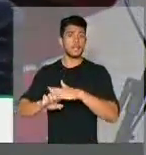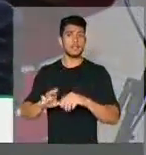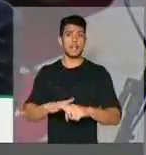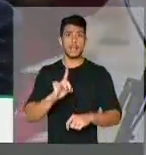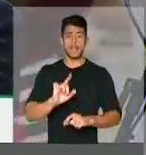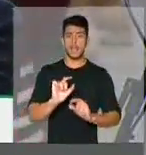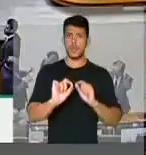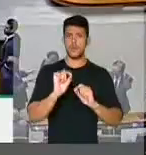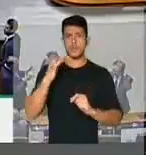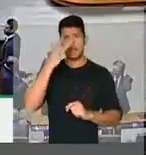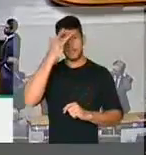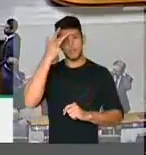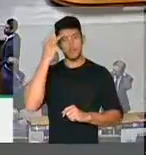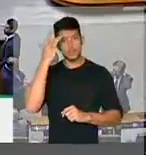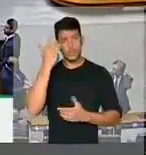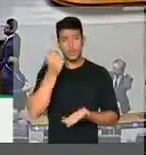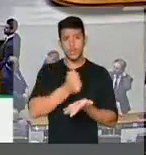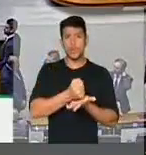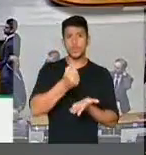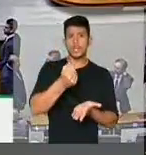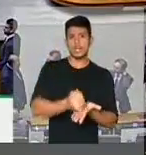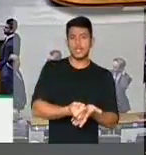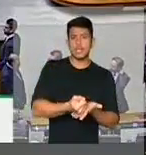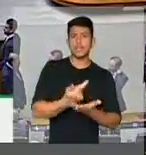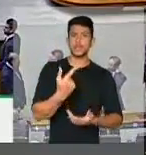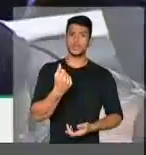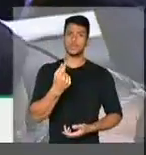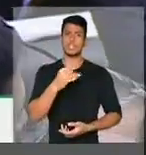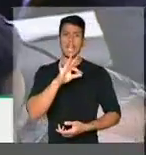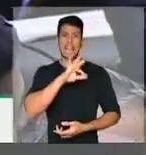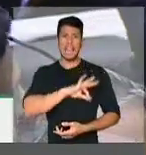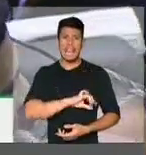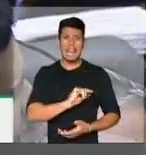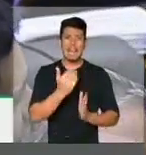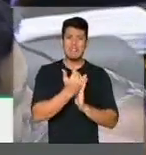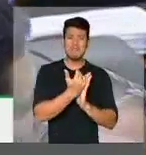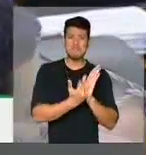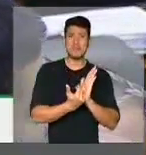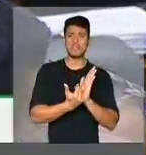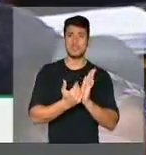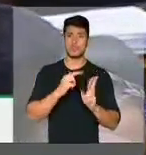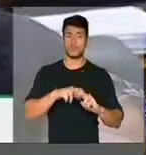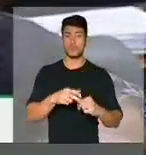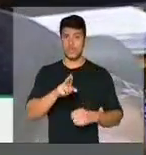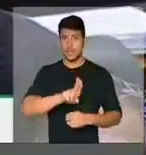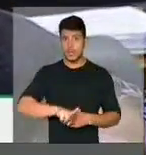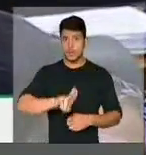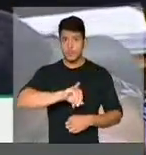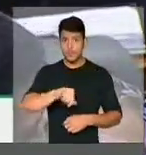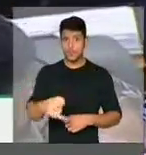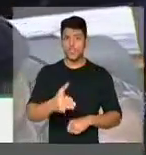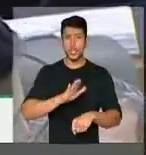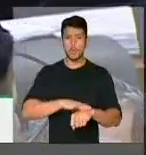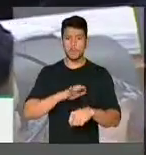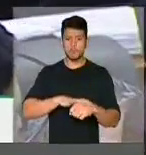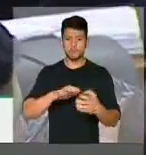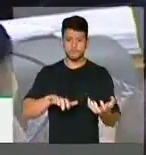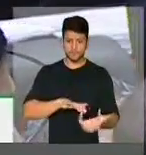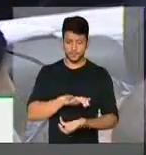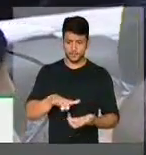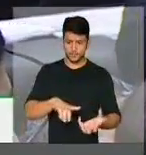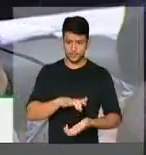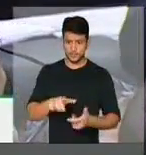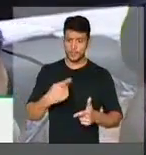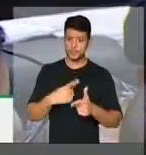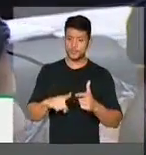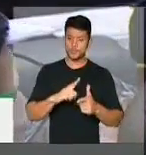são trabalhadores sendo contratados por miséria, porque estão utilizando do momento dessa crise, agravado pela PEC do